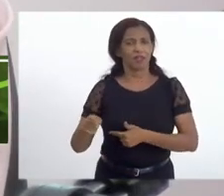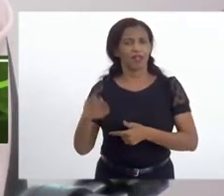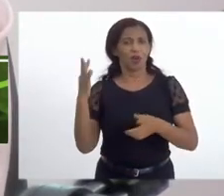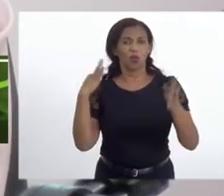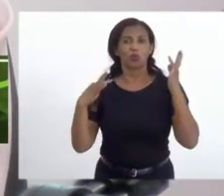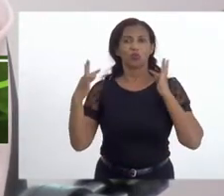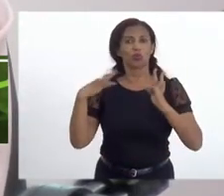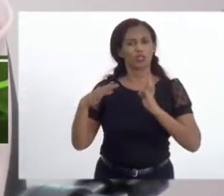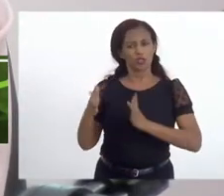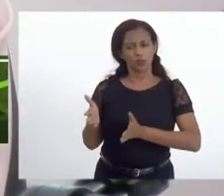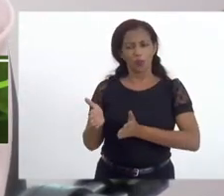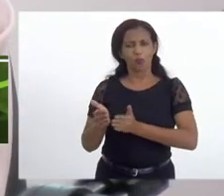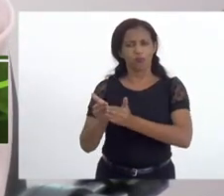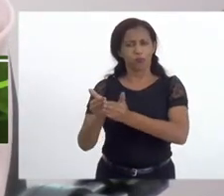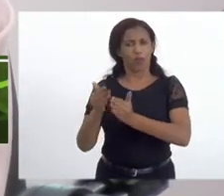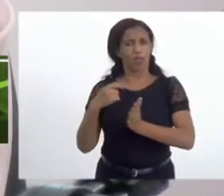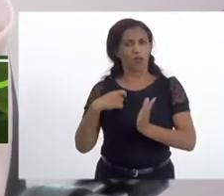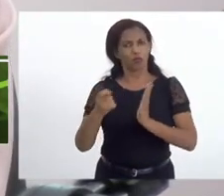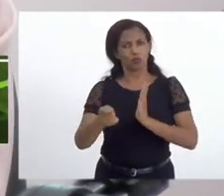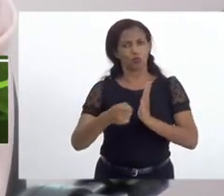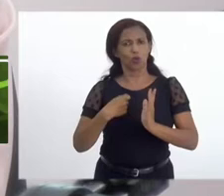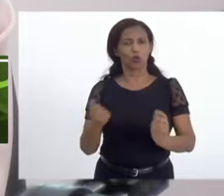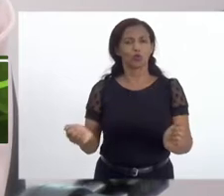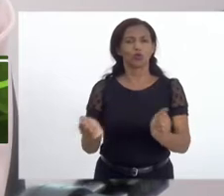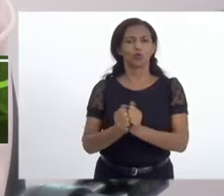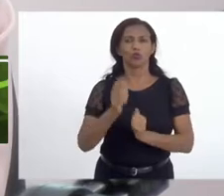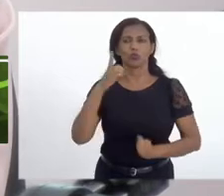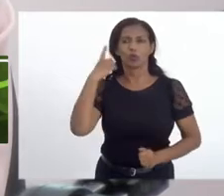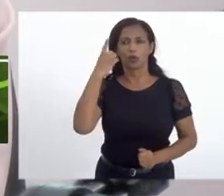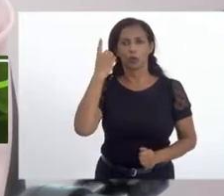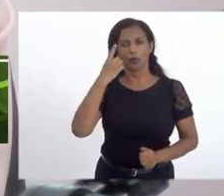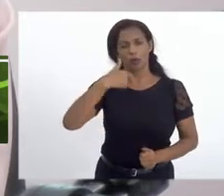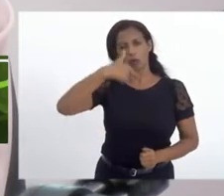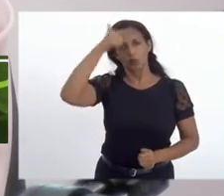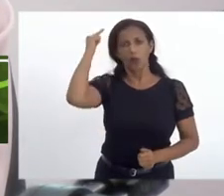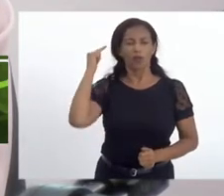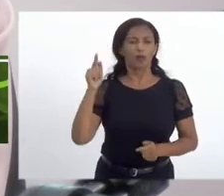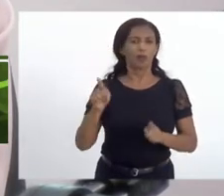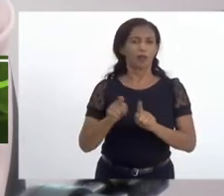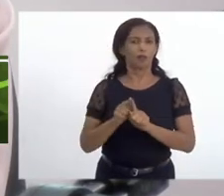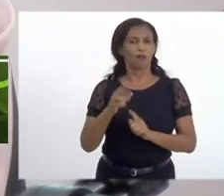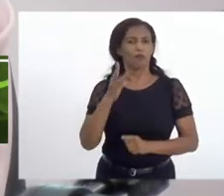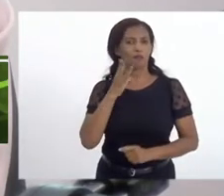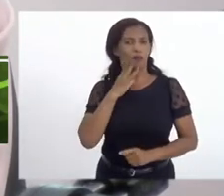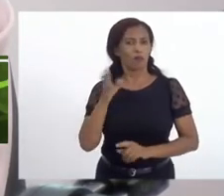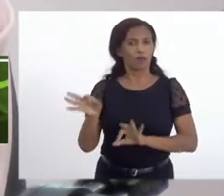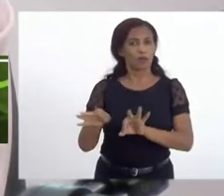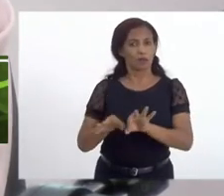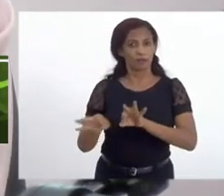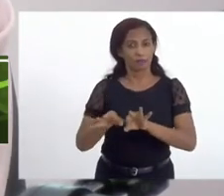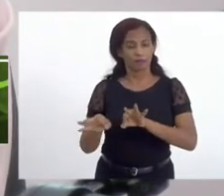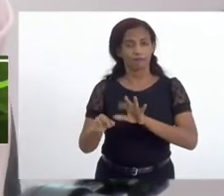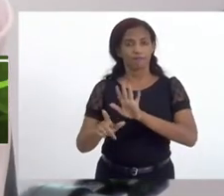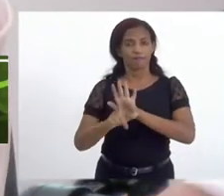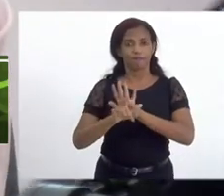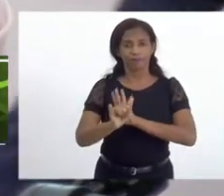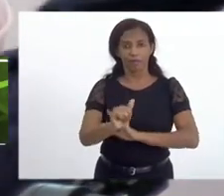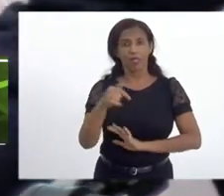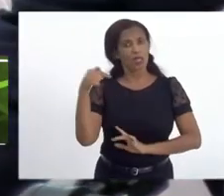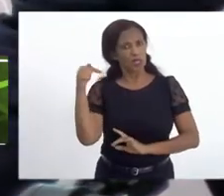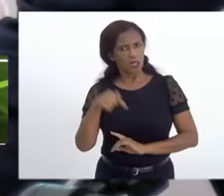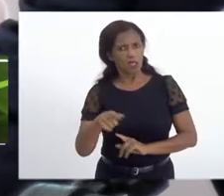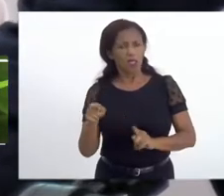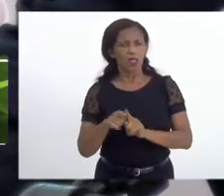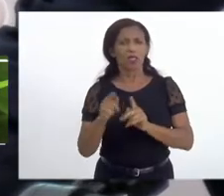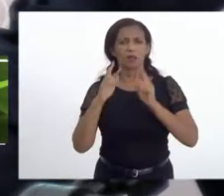turismo náutico, não é? Eu sou autora, junto com o deputado Luiz Paulo e Valdec Carneiro, desse projeto de lei, que também vai ser objeto